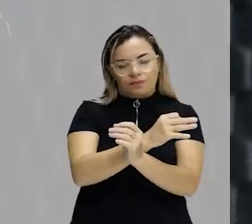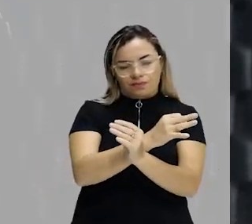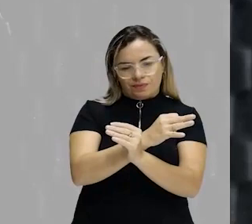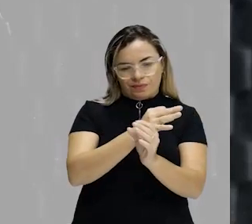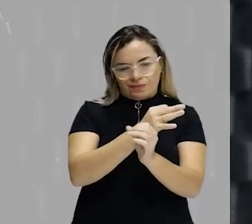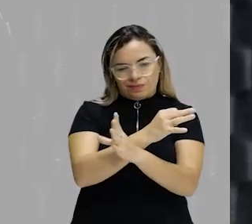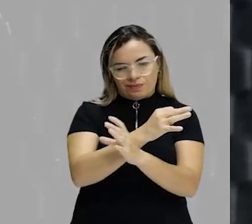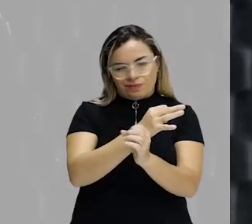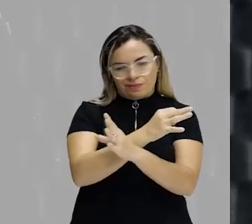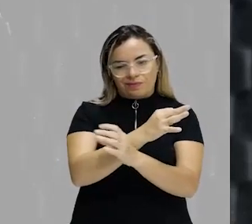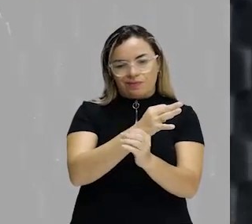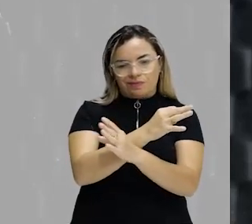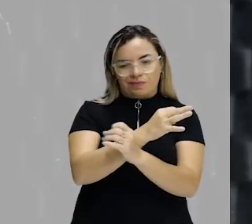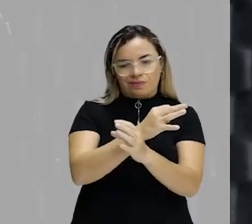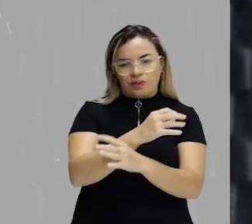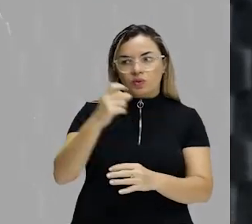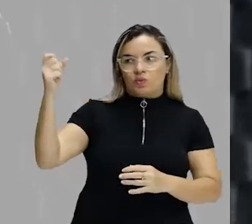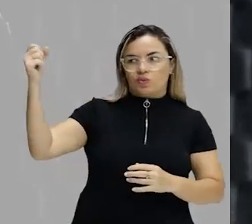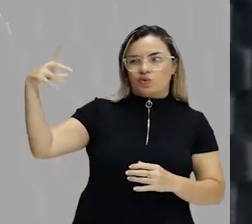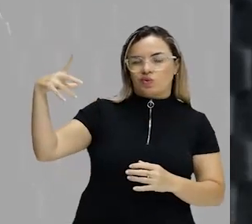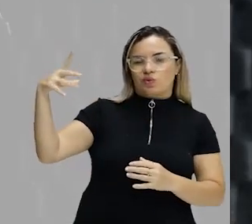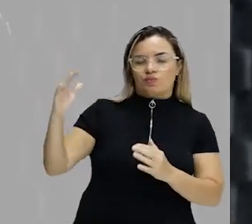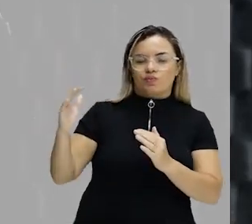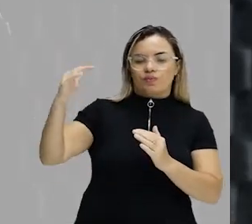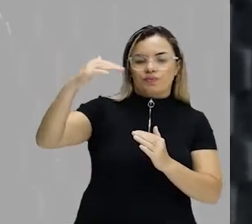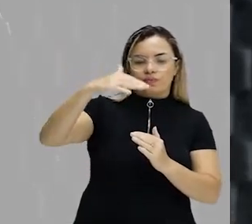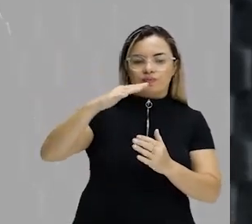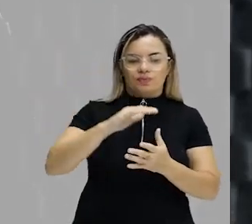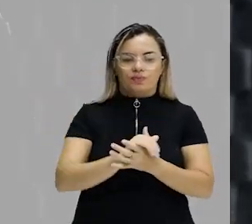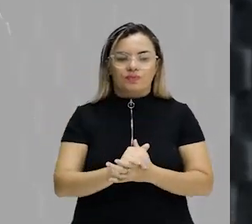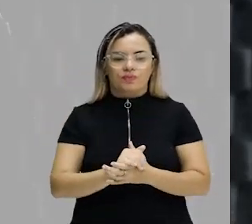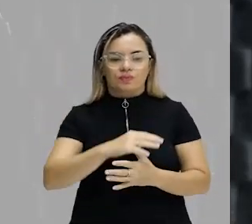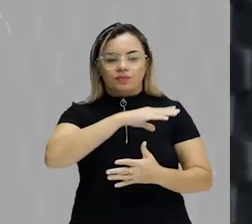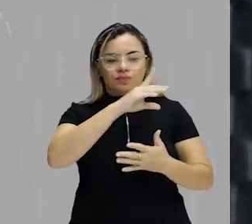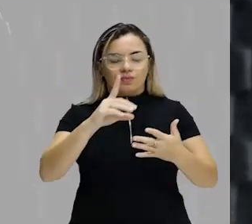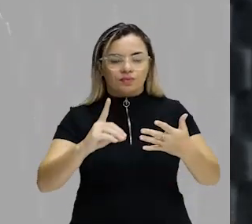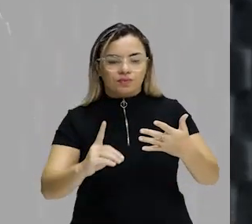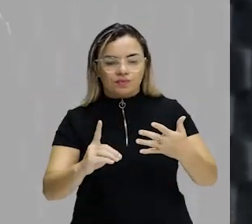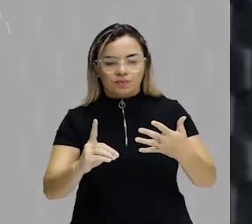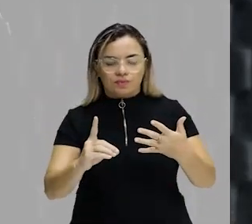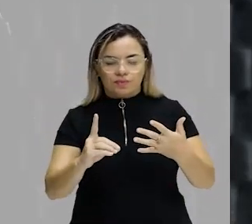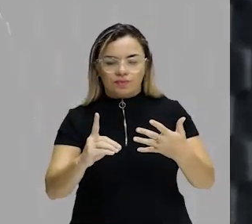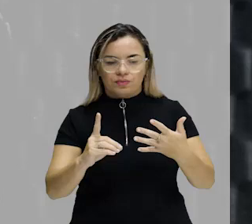auréola de nume que o sol ostentava,